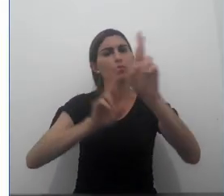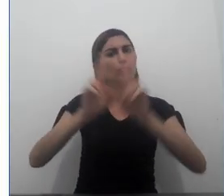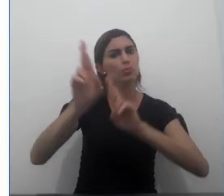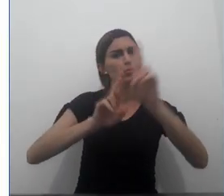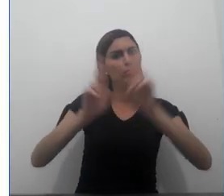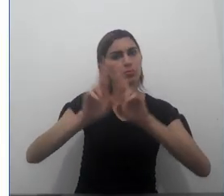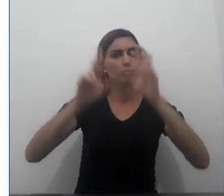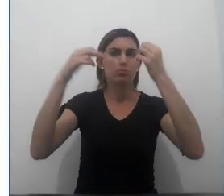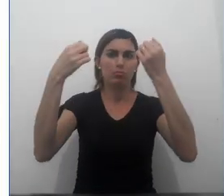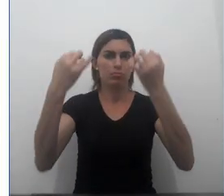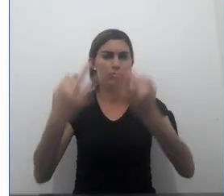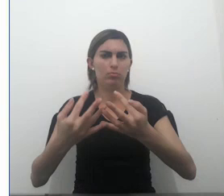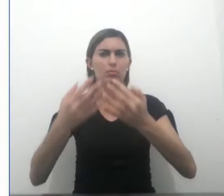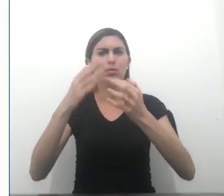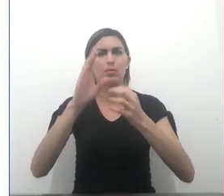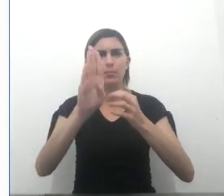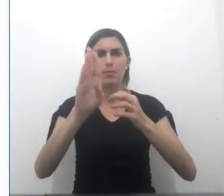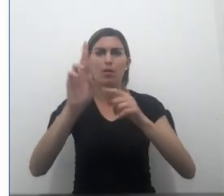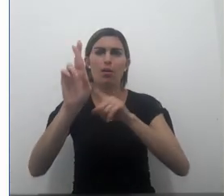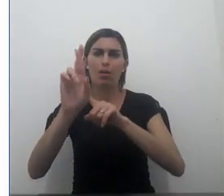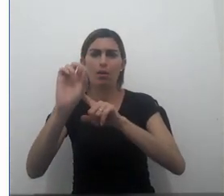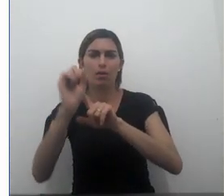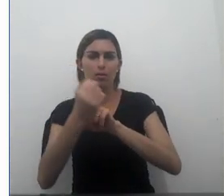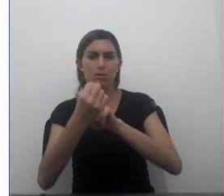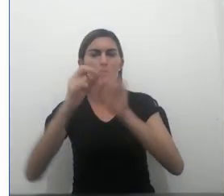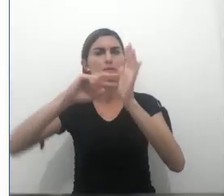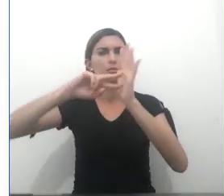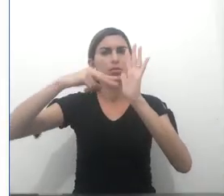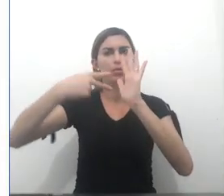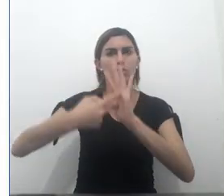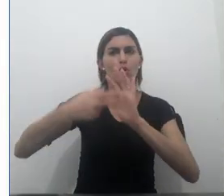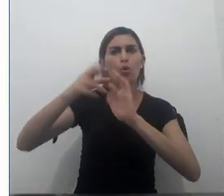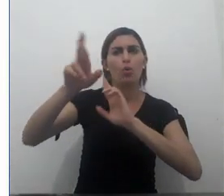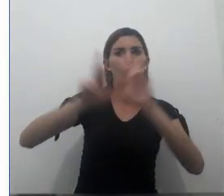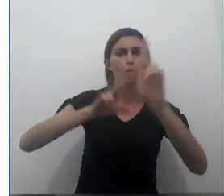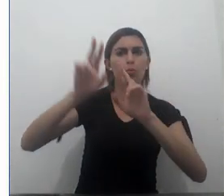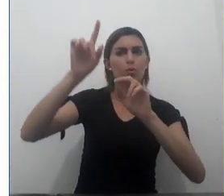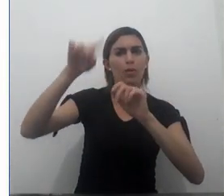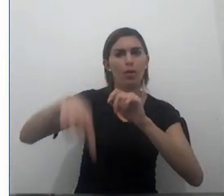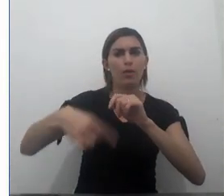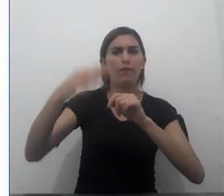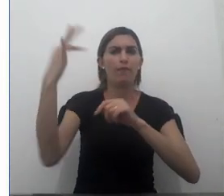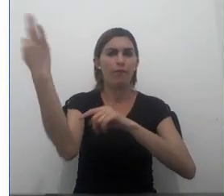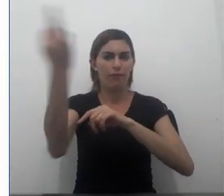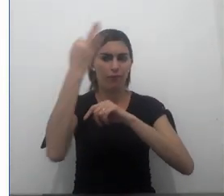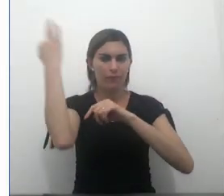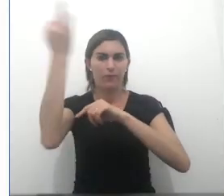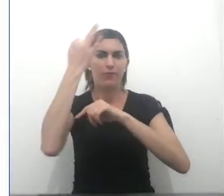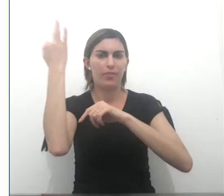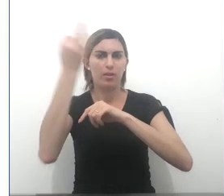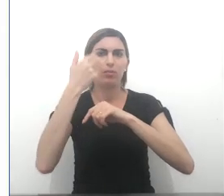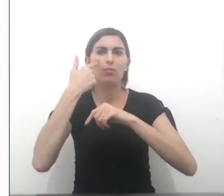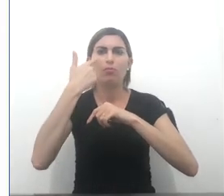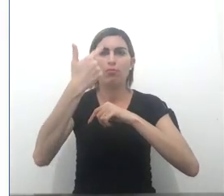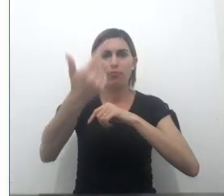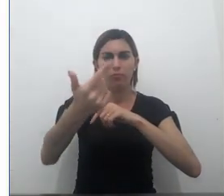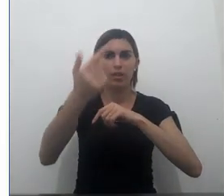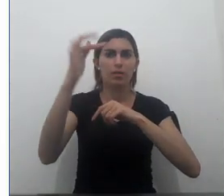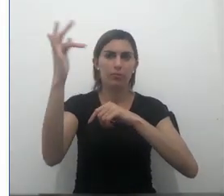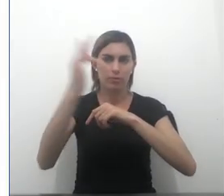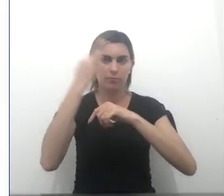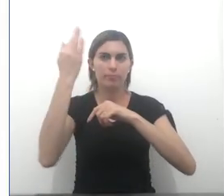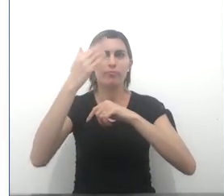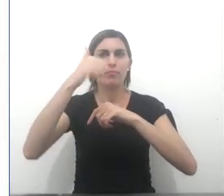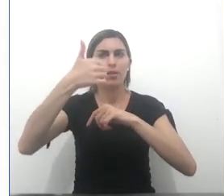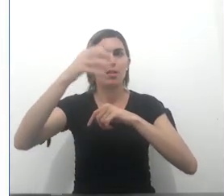de rodovias é definida pela sigla BR, que significa que a rodovia é federal. Então na tela você vê